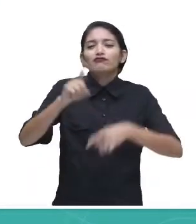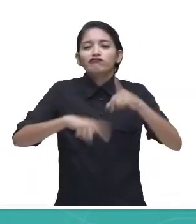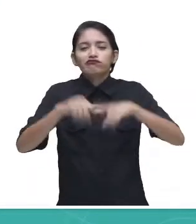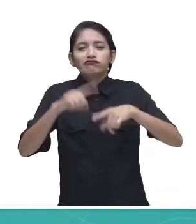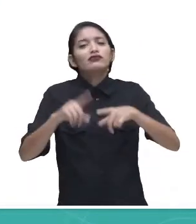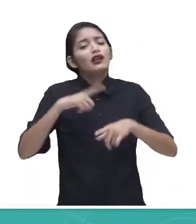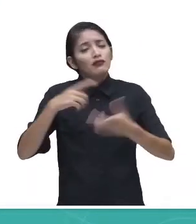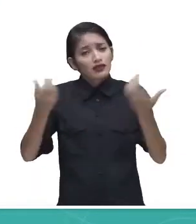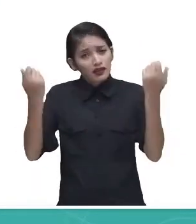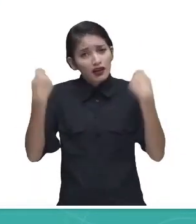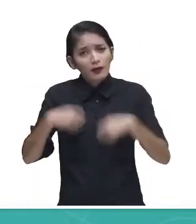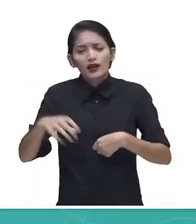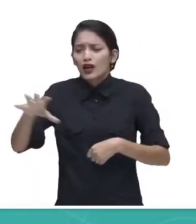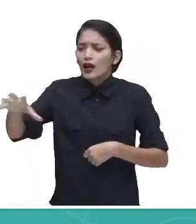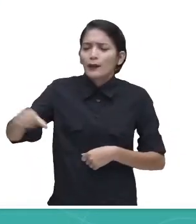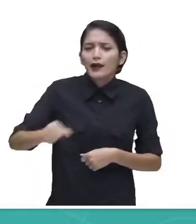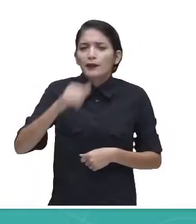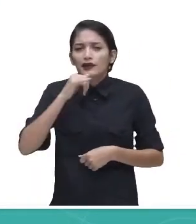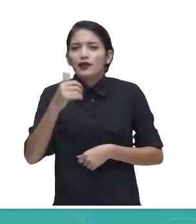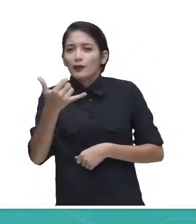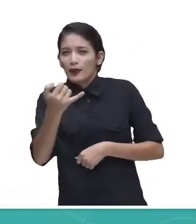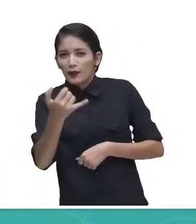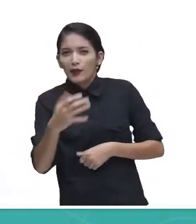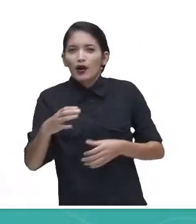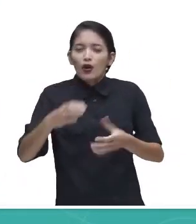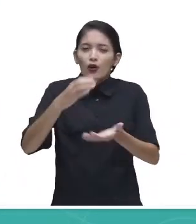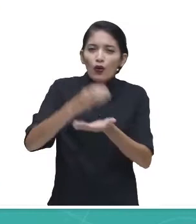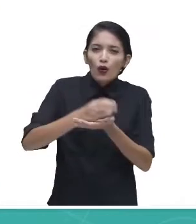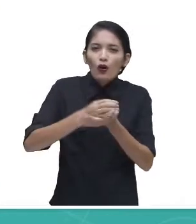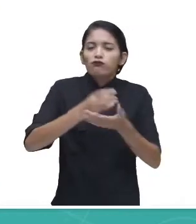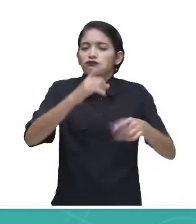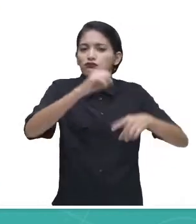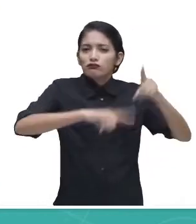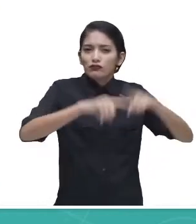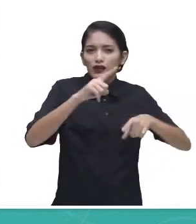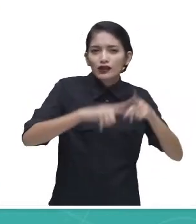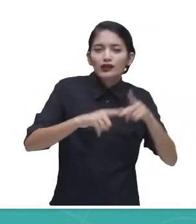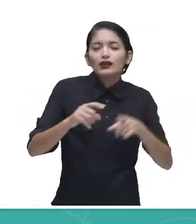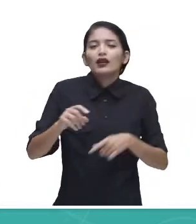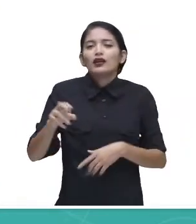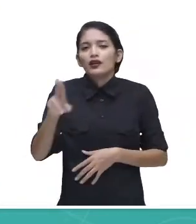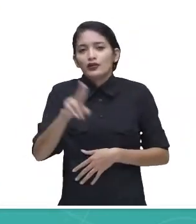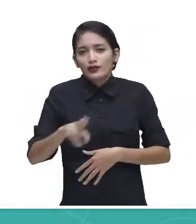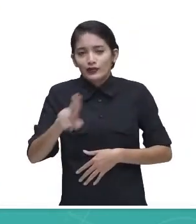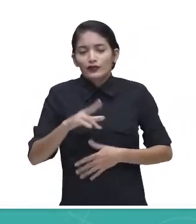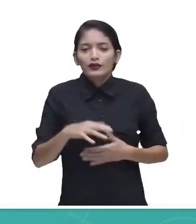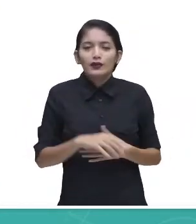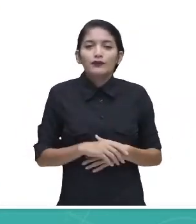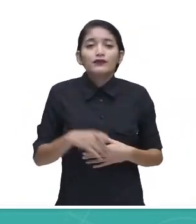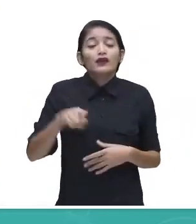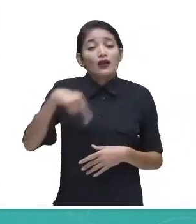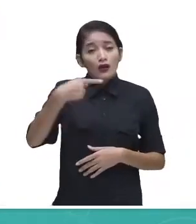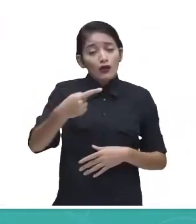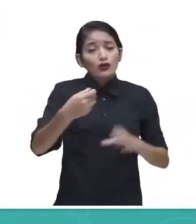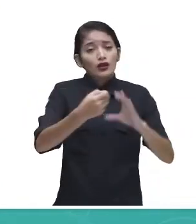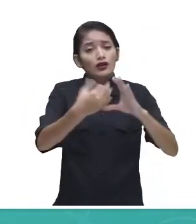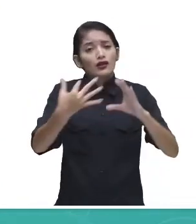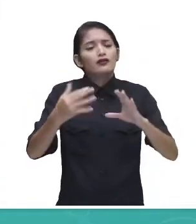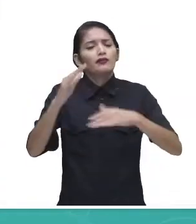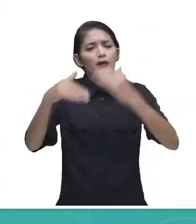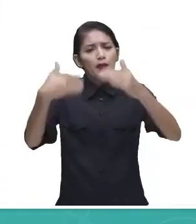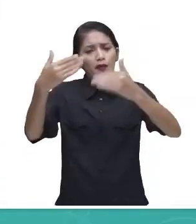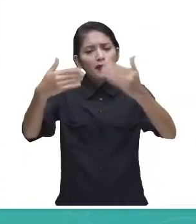capacidade de pegar uma caneta, um copo, uma ferramenta e manipular. uma outra característica que no decorrer, no